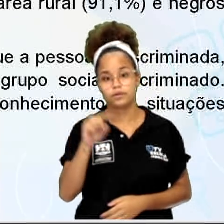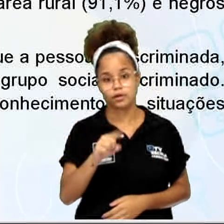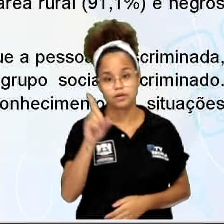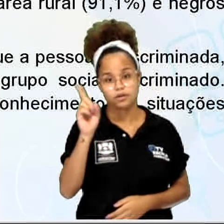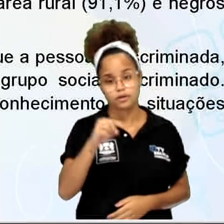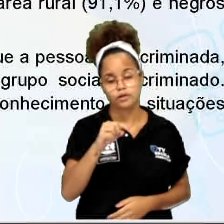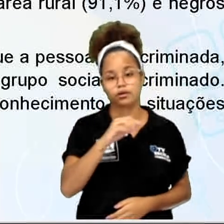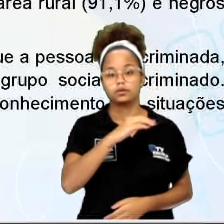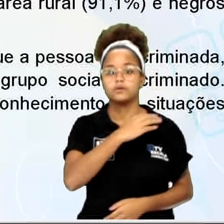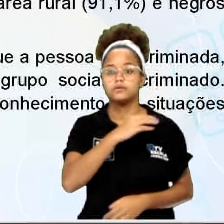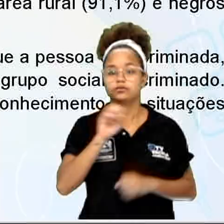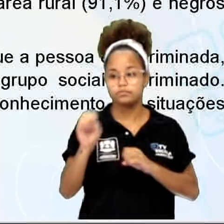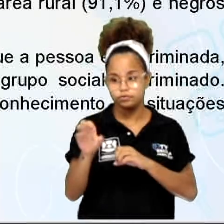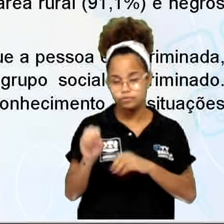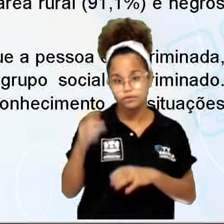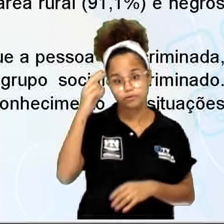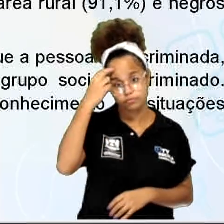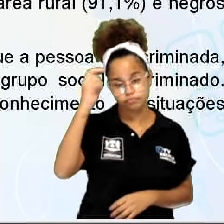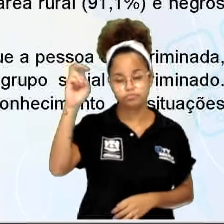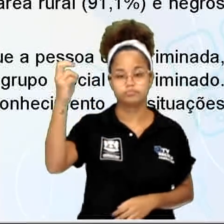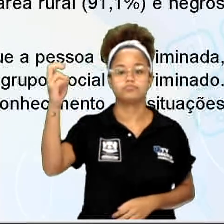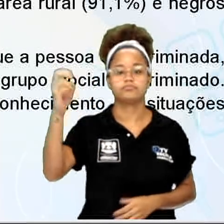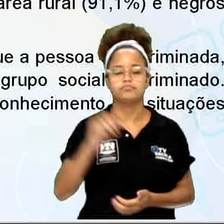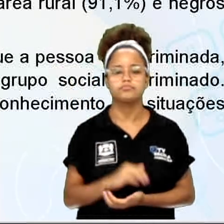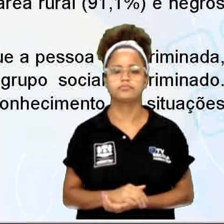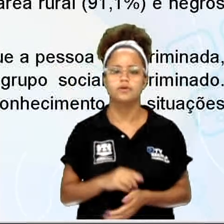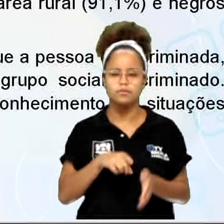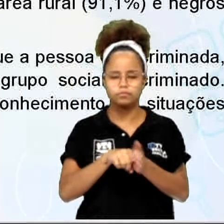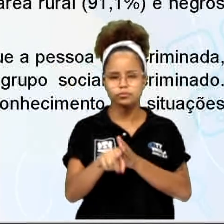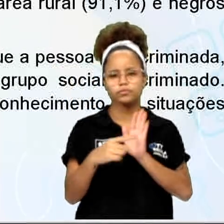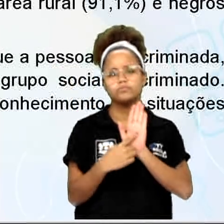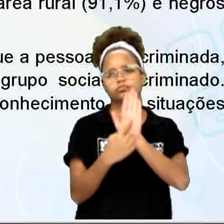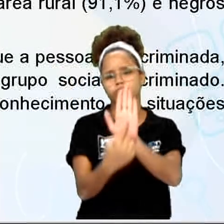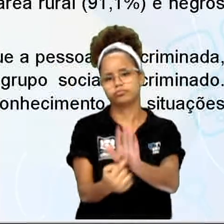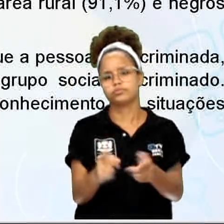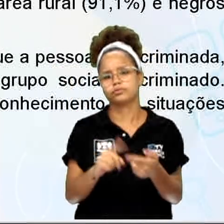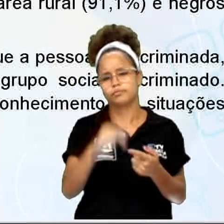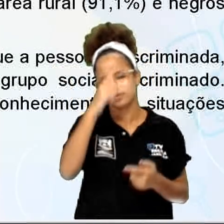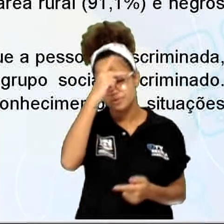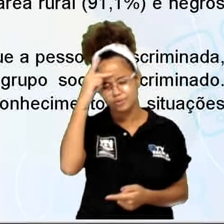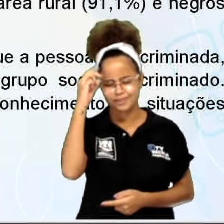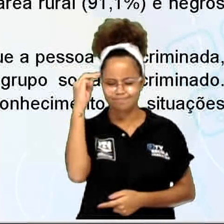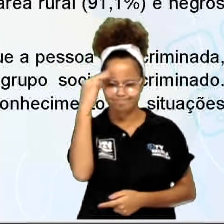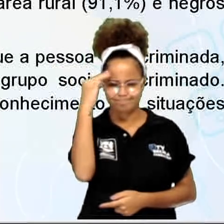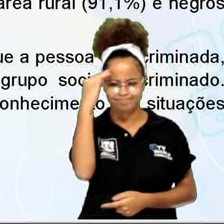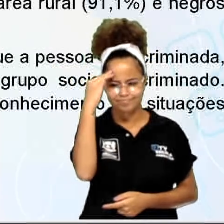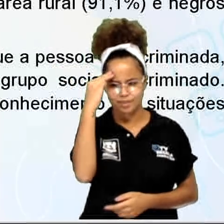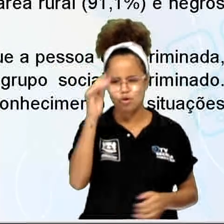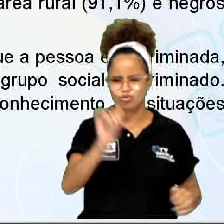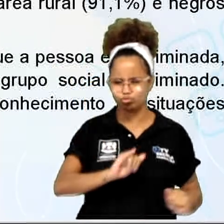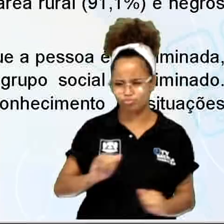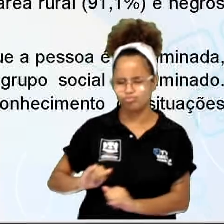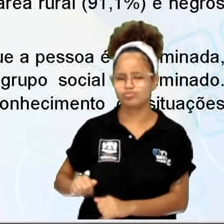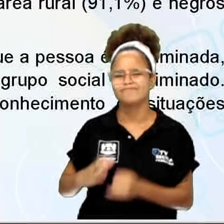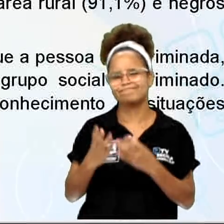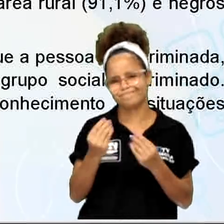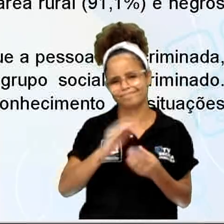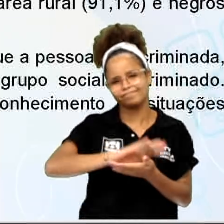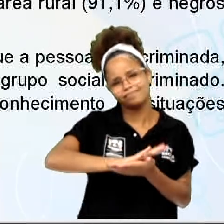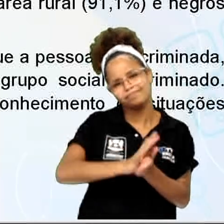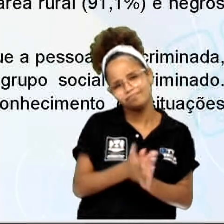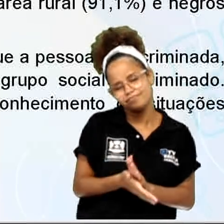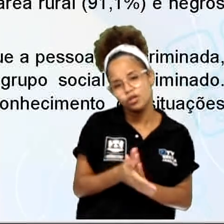e Cultura. A pesquisa indica ainda que os deficientes mentais são os que sofrem maior preconceito.